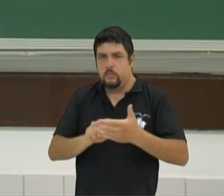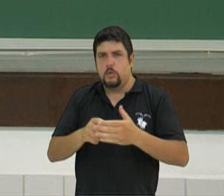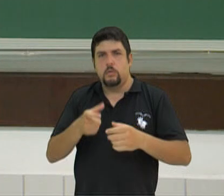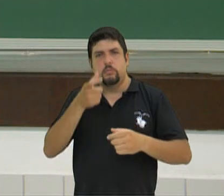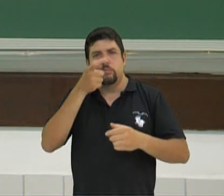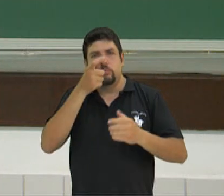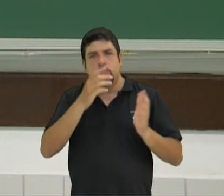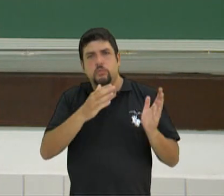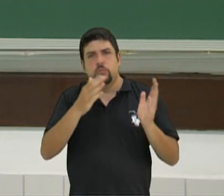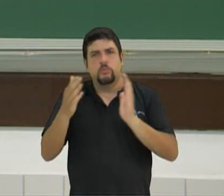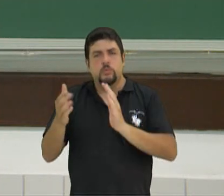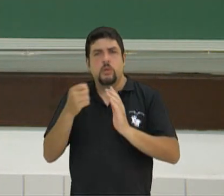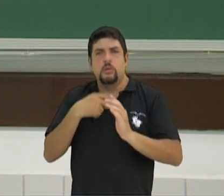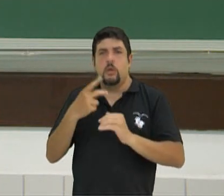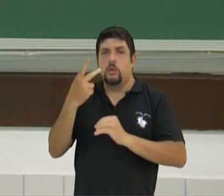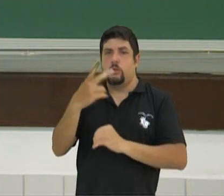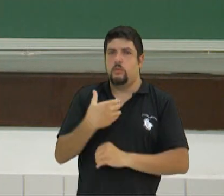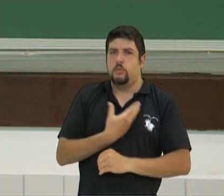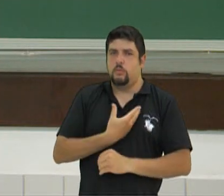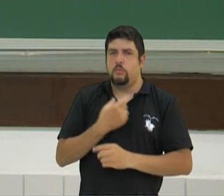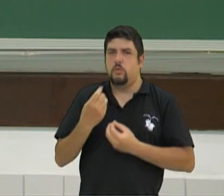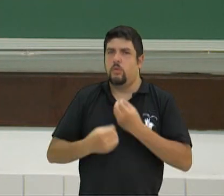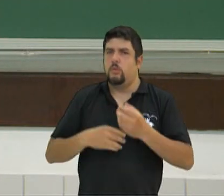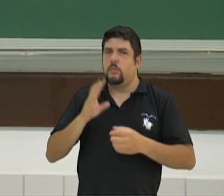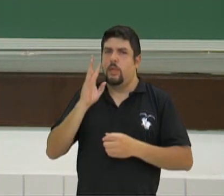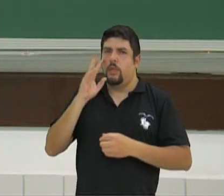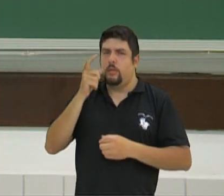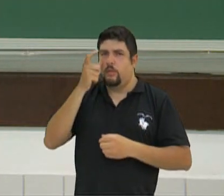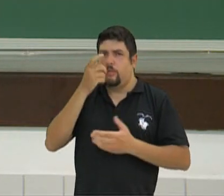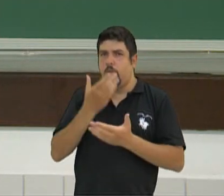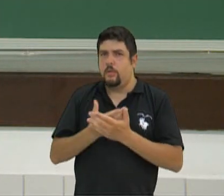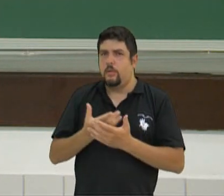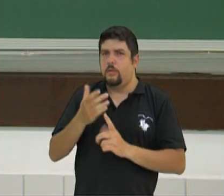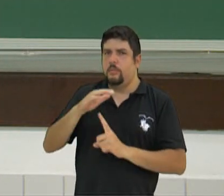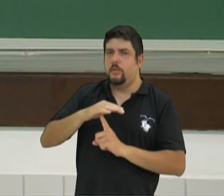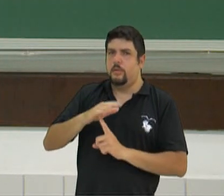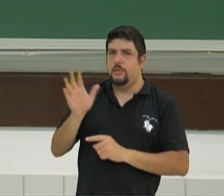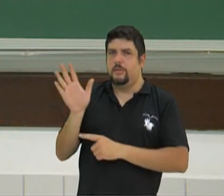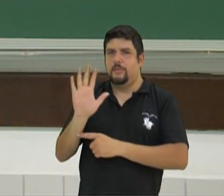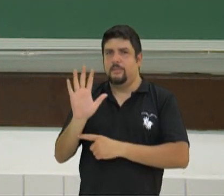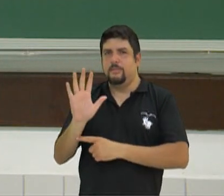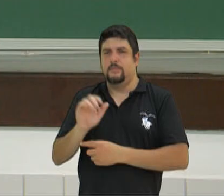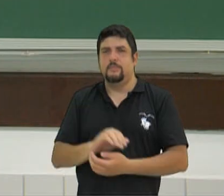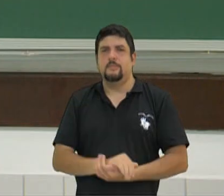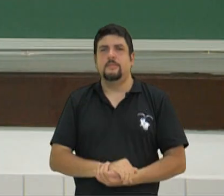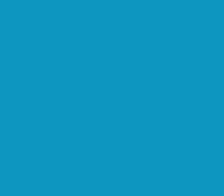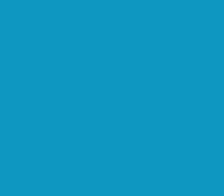Espalhem para os seus colegas como é legal assistir a aula Paraná, pessoal. Aquele abraço e até a próxima.